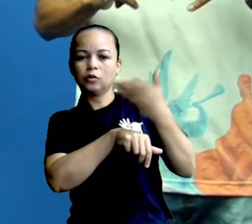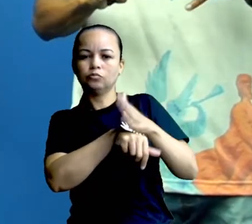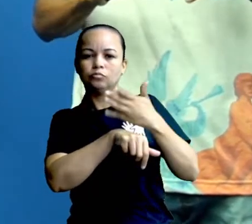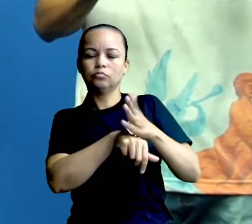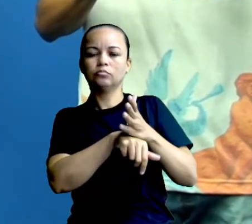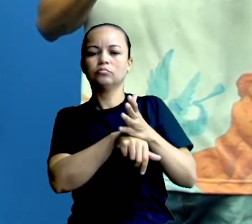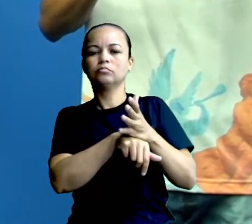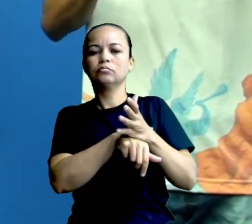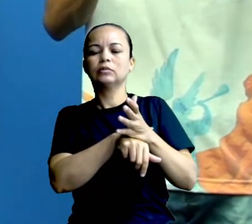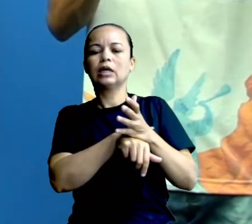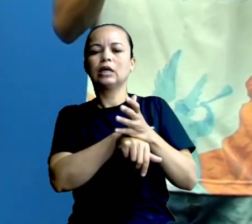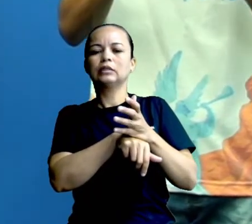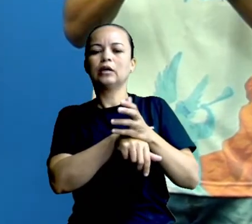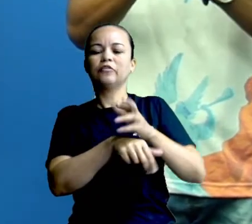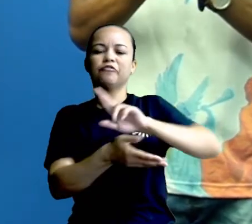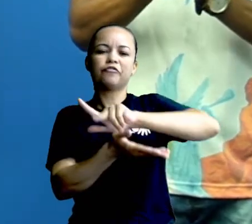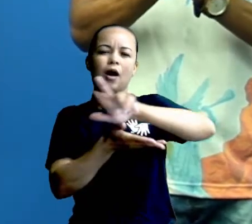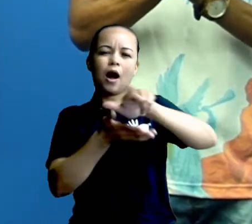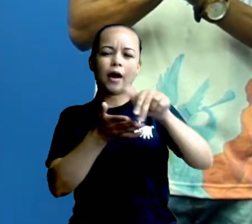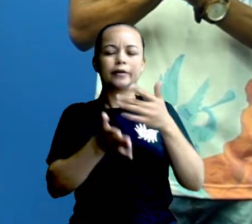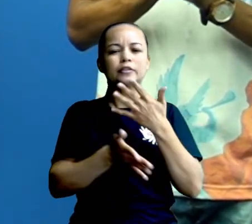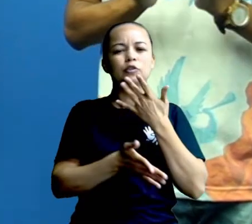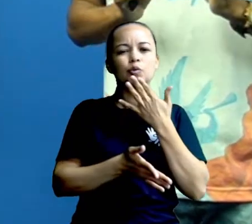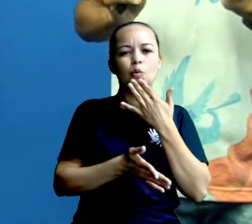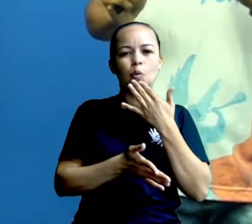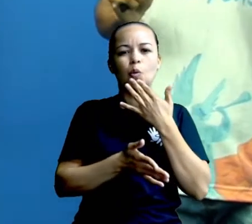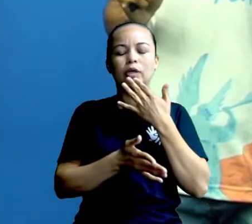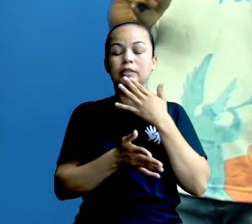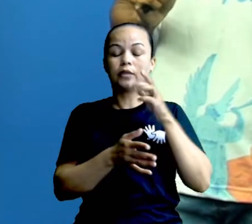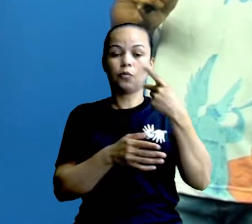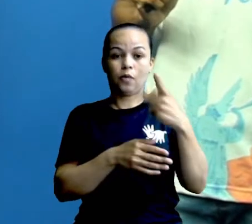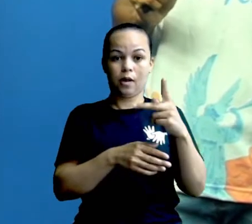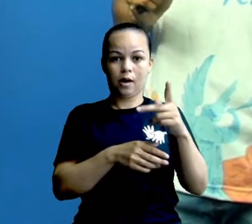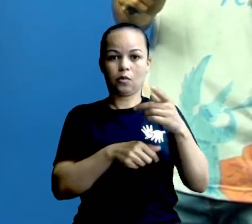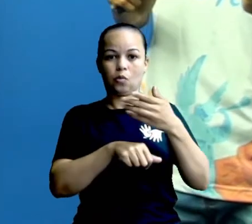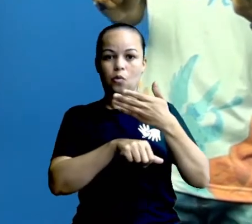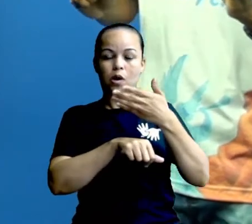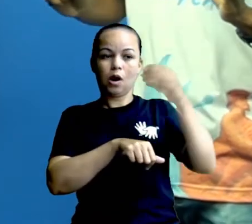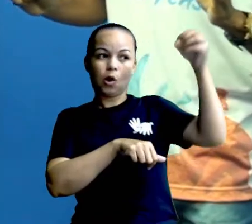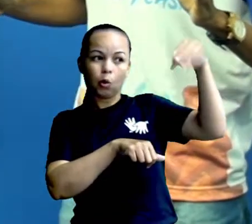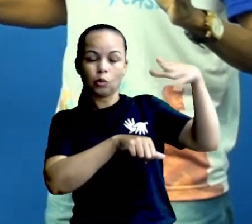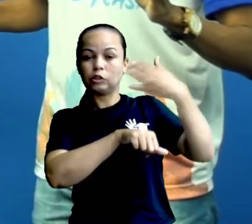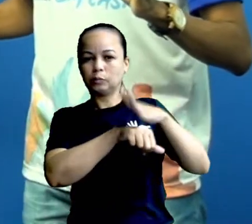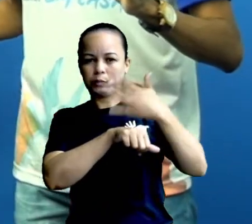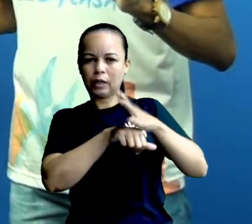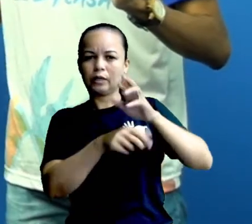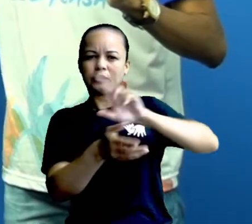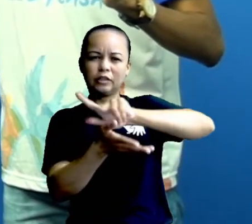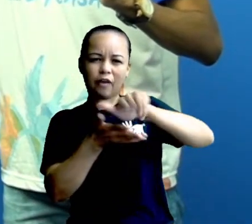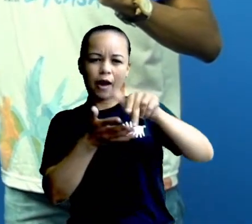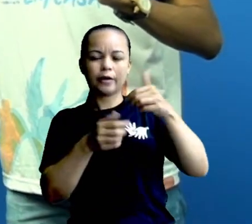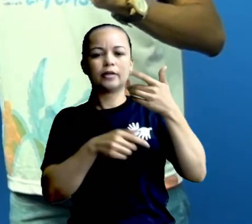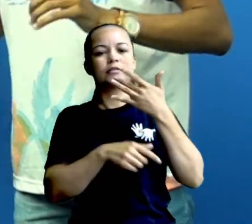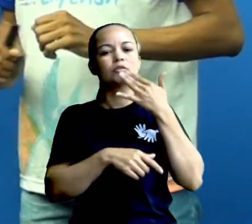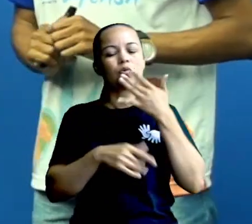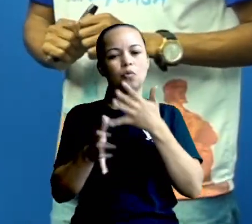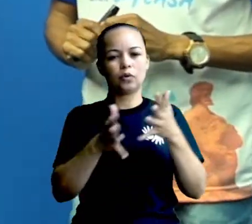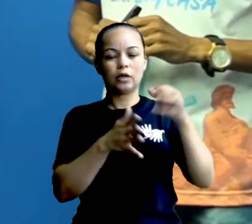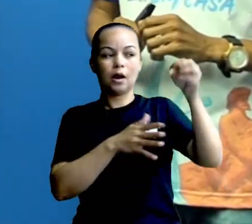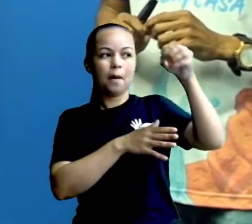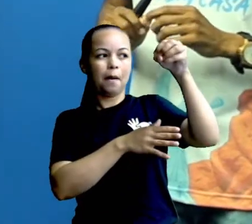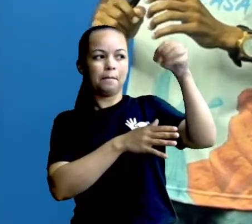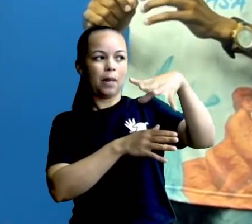professor? A luz branca é a reunião de todas as cores, tá? Quando a luz branca, ela incide em um